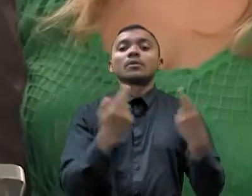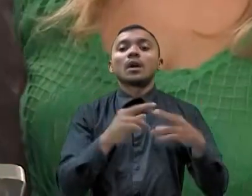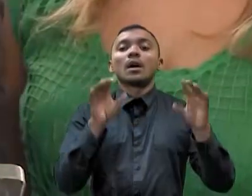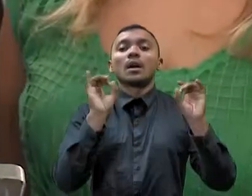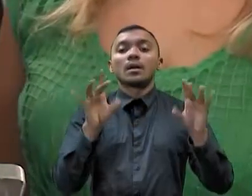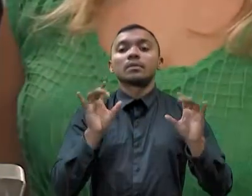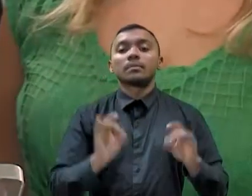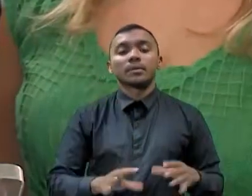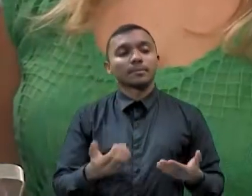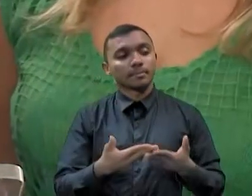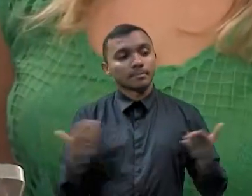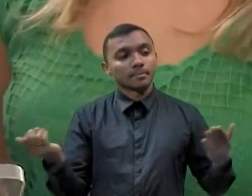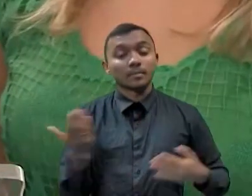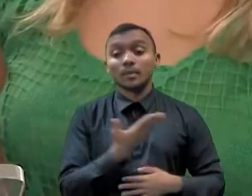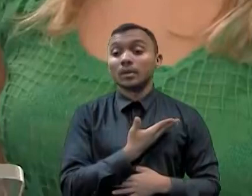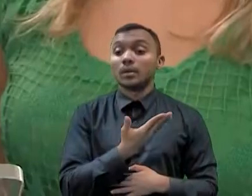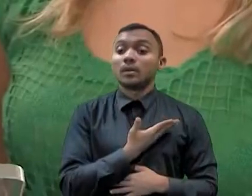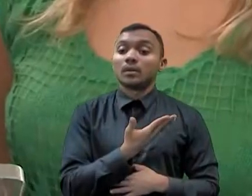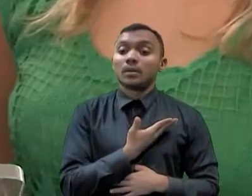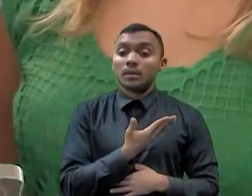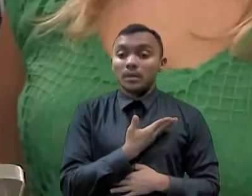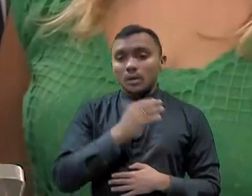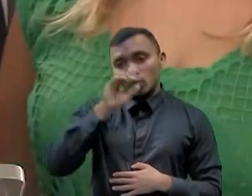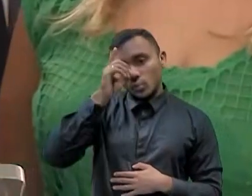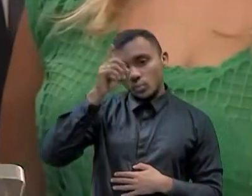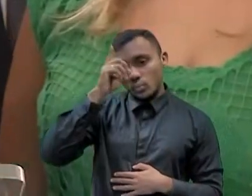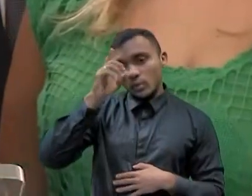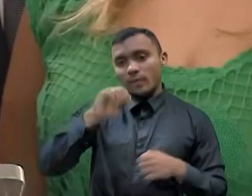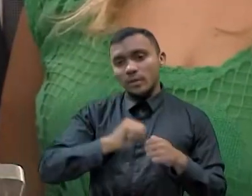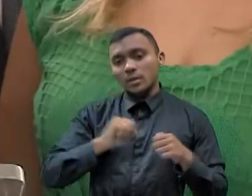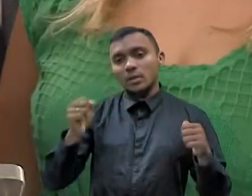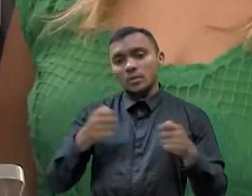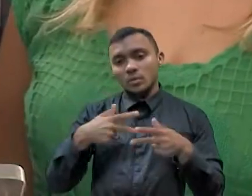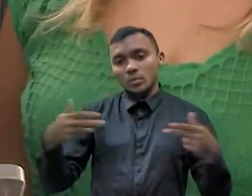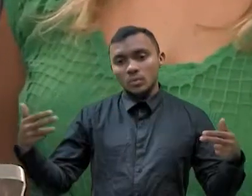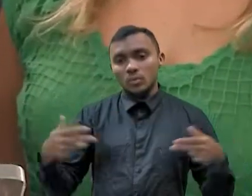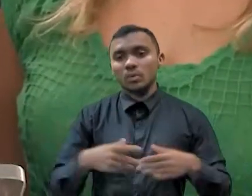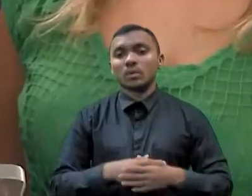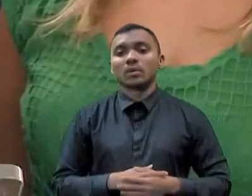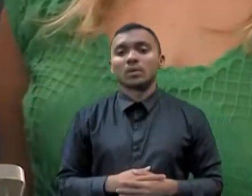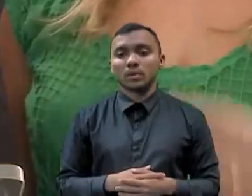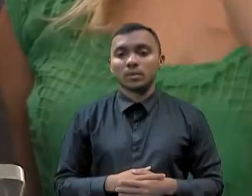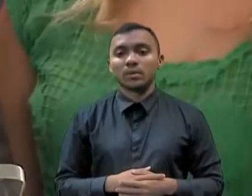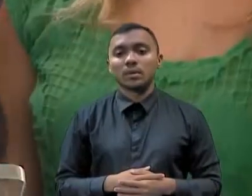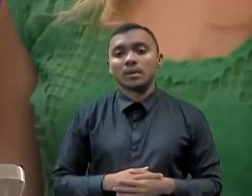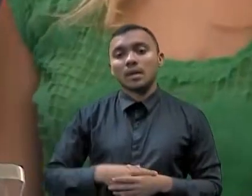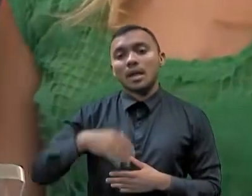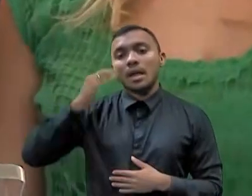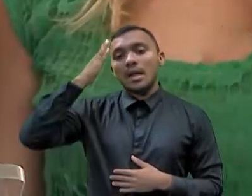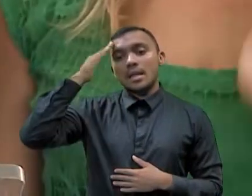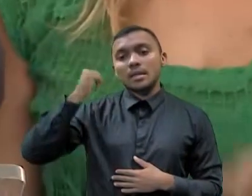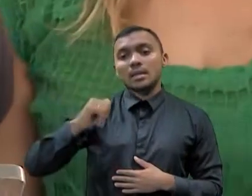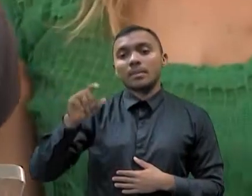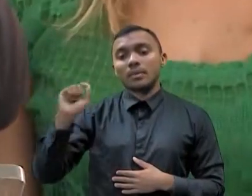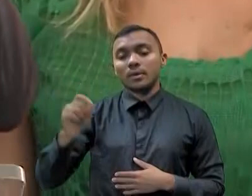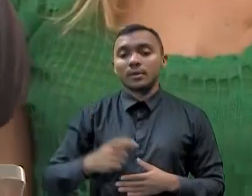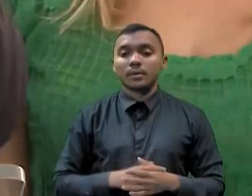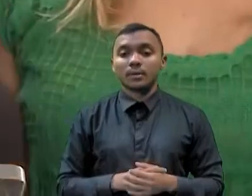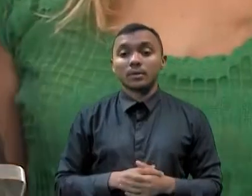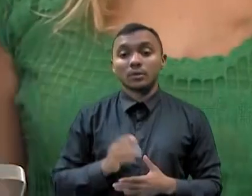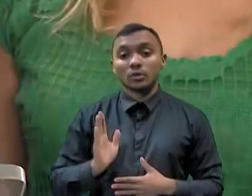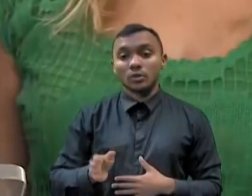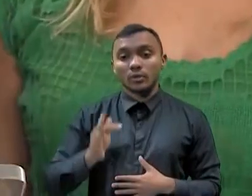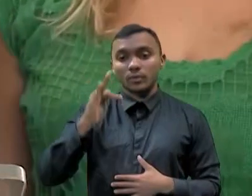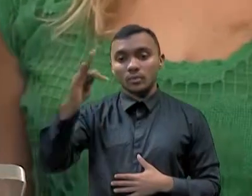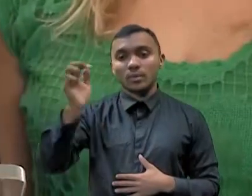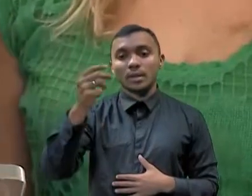esses homens e mulheres estão fazendo no dia a dia e, portanto, saber aquilo que daqui mais